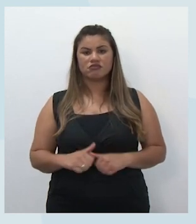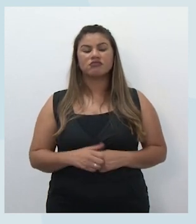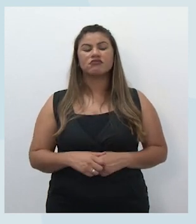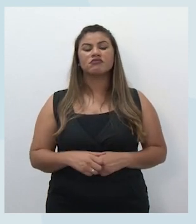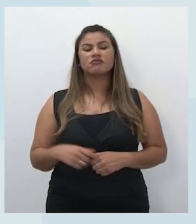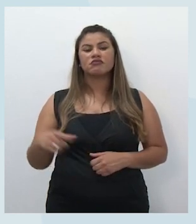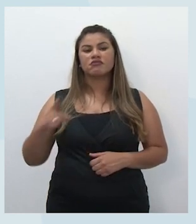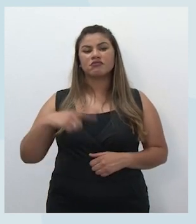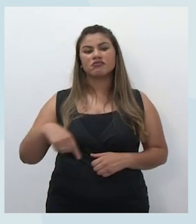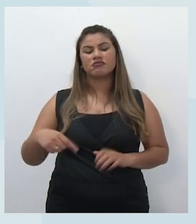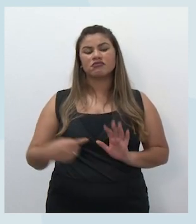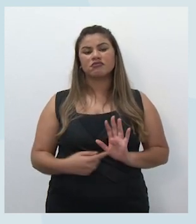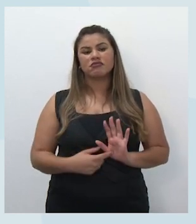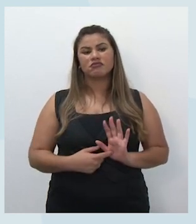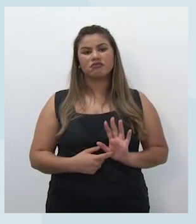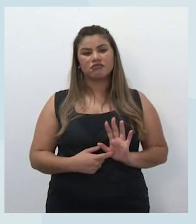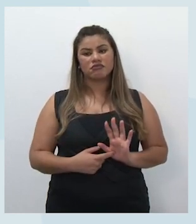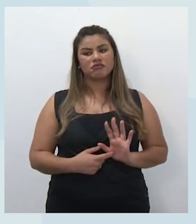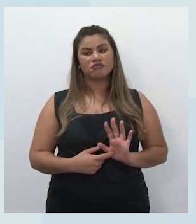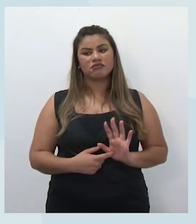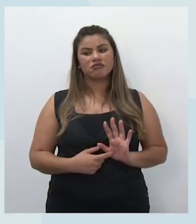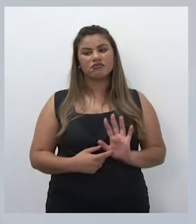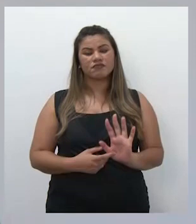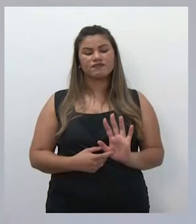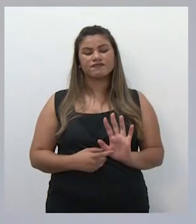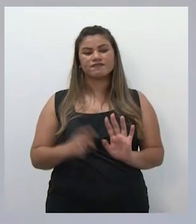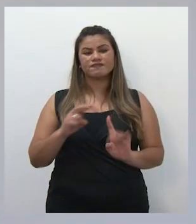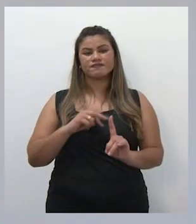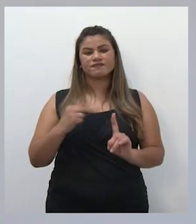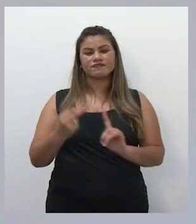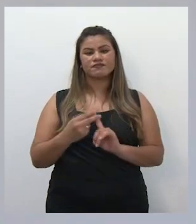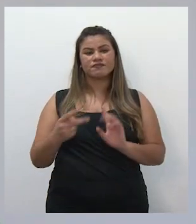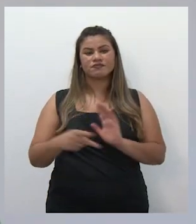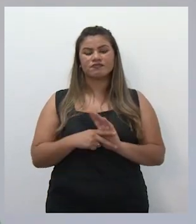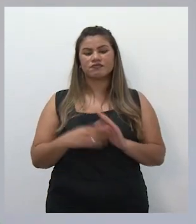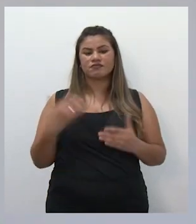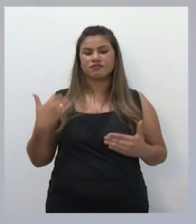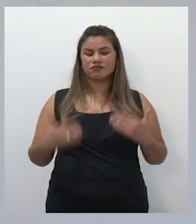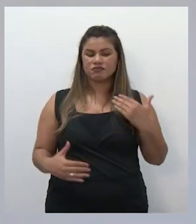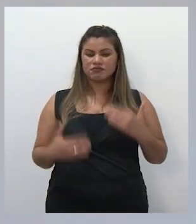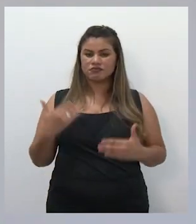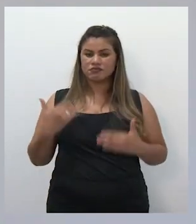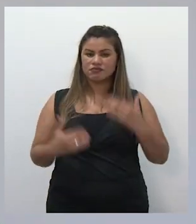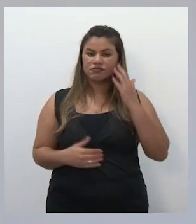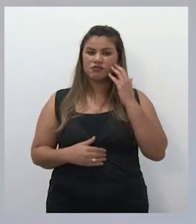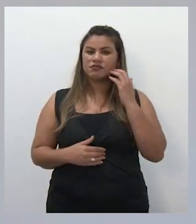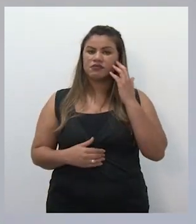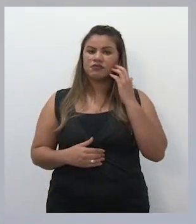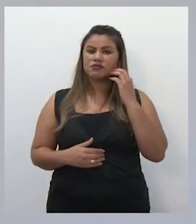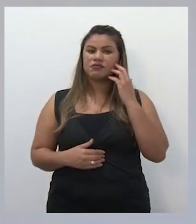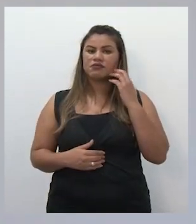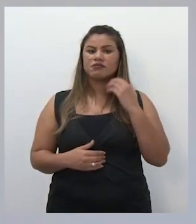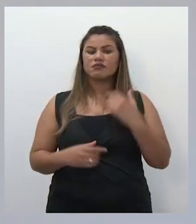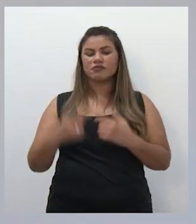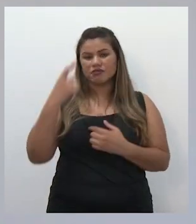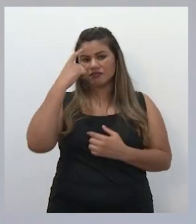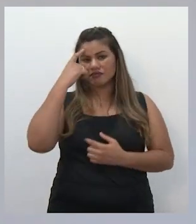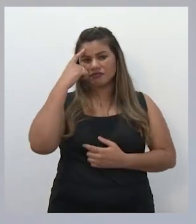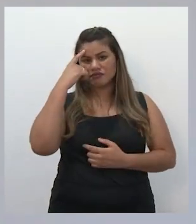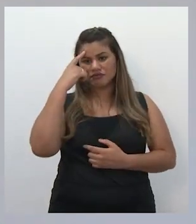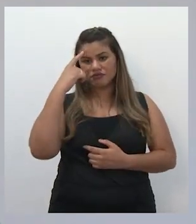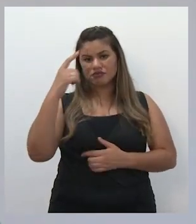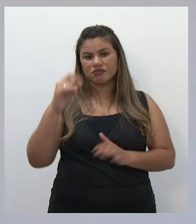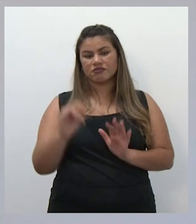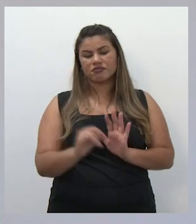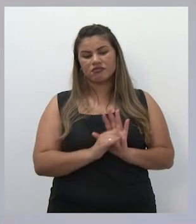vai estar apresentando a sua visão sobre o corpo, seus questionamentos sobre o corpo, sem perder a sua identidade,